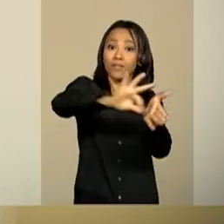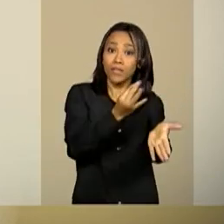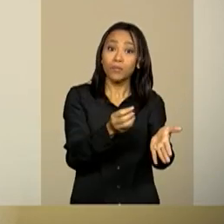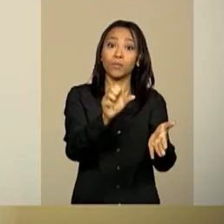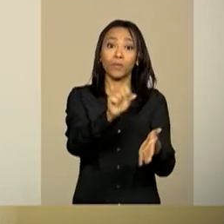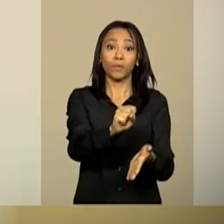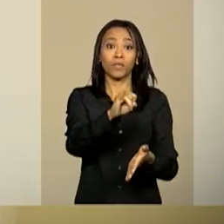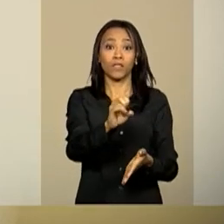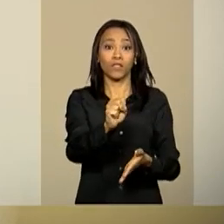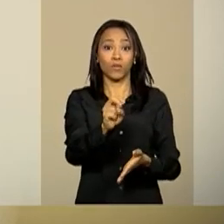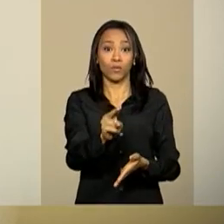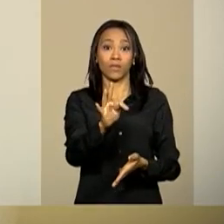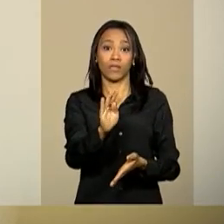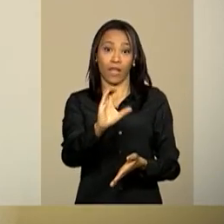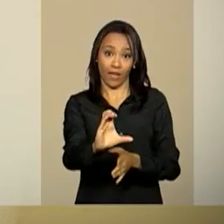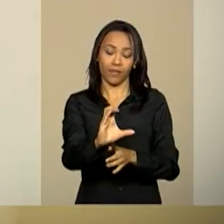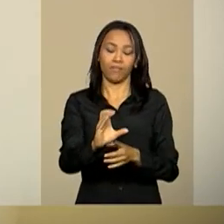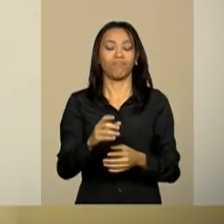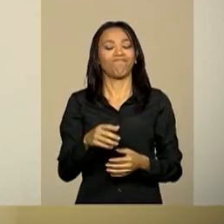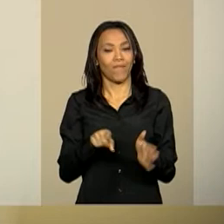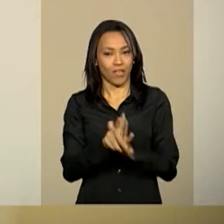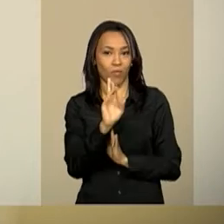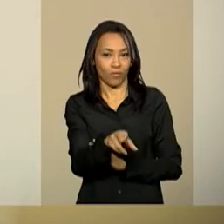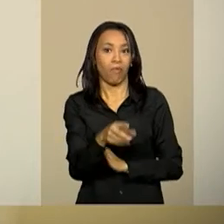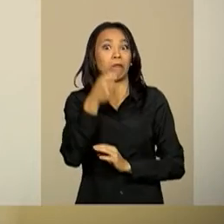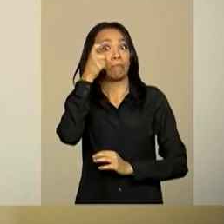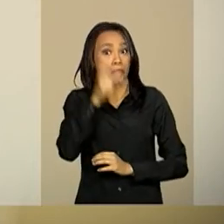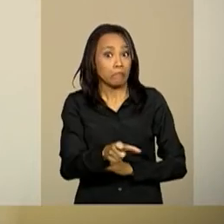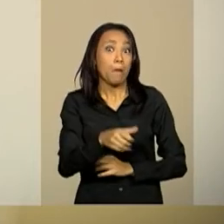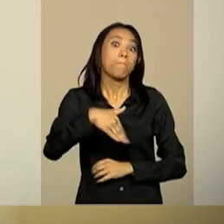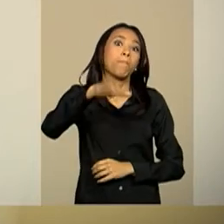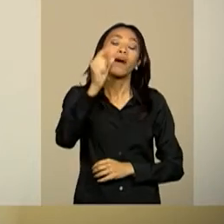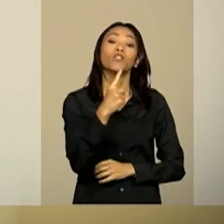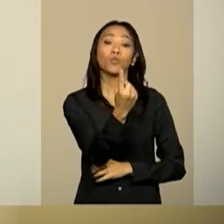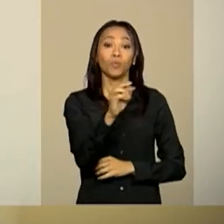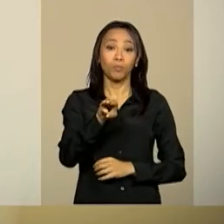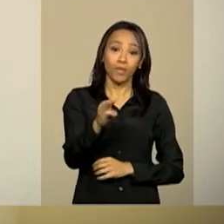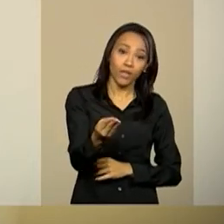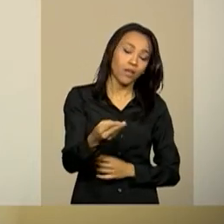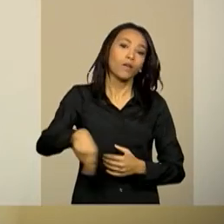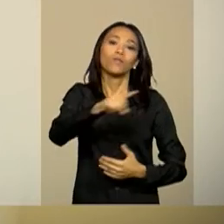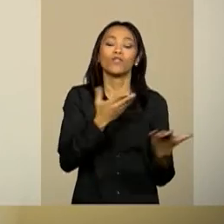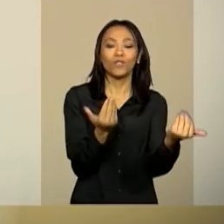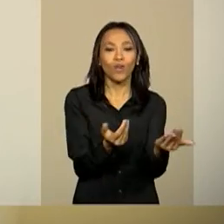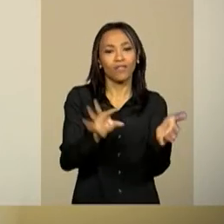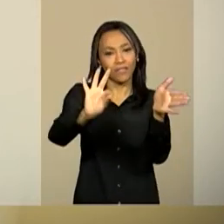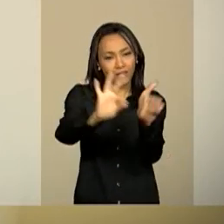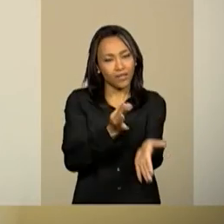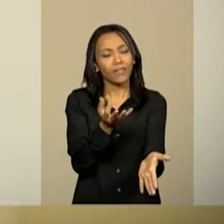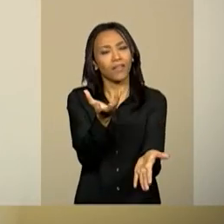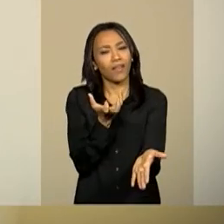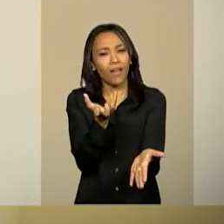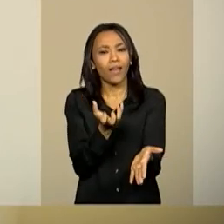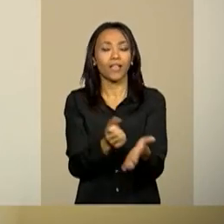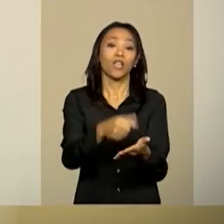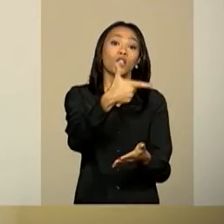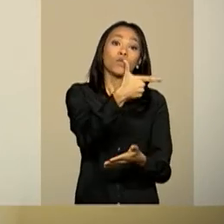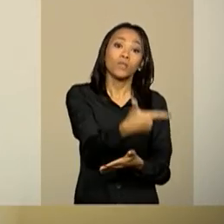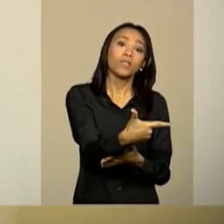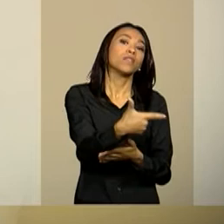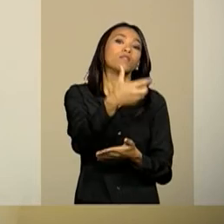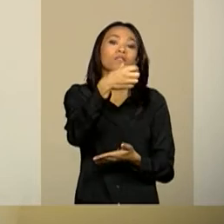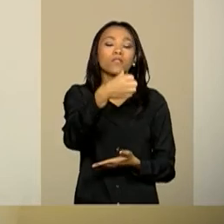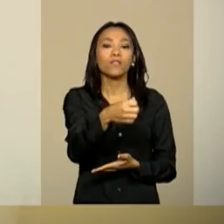é Luciano foi impressionante mais de 1 milhão de inscrições de jovens que querem uma das